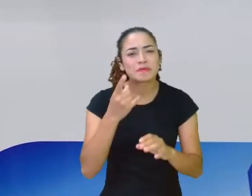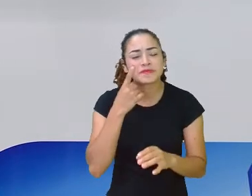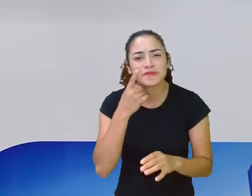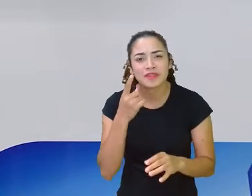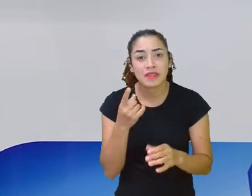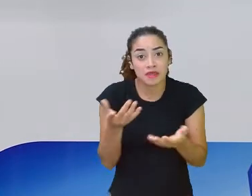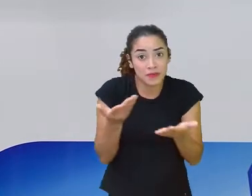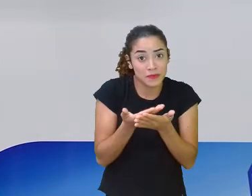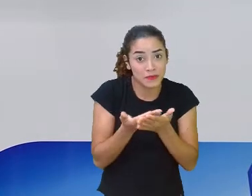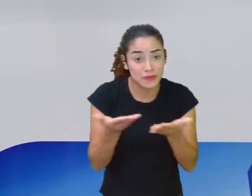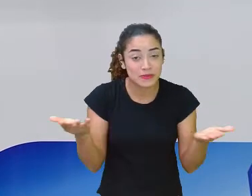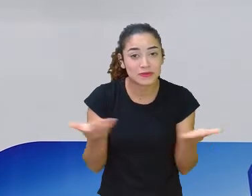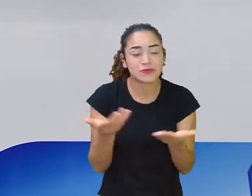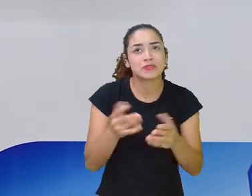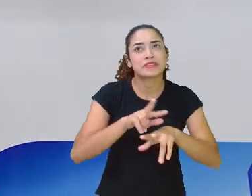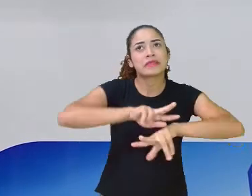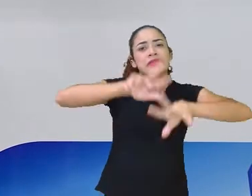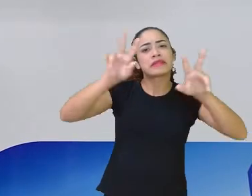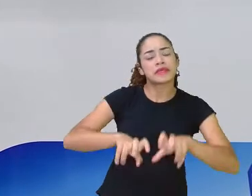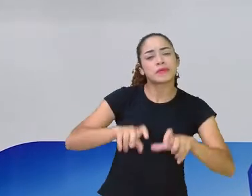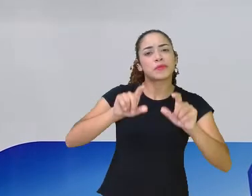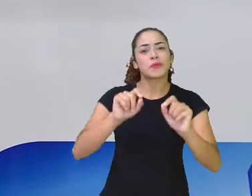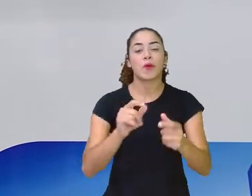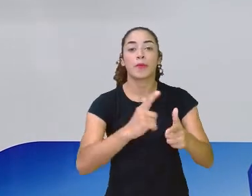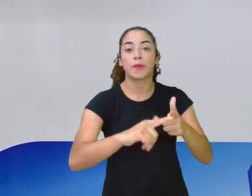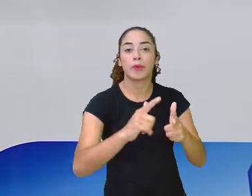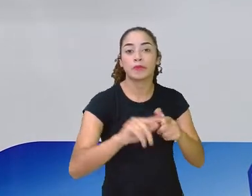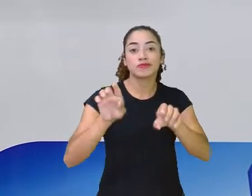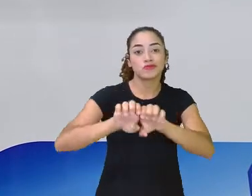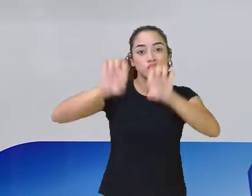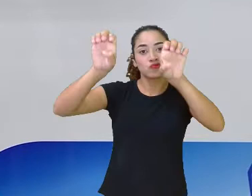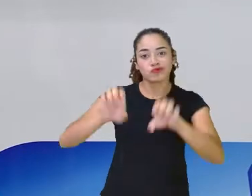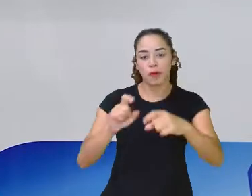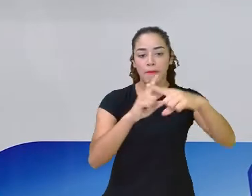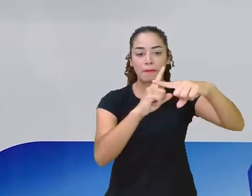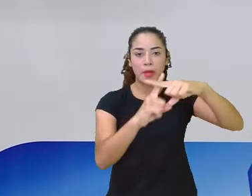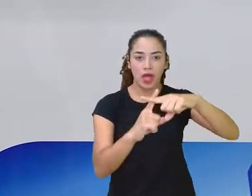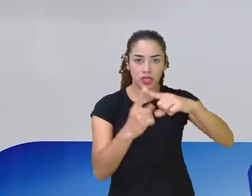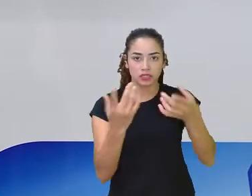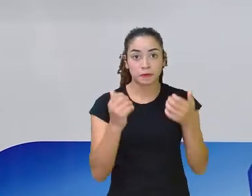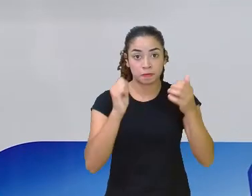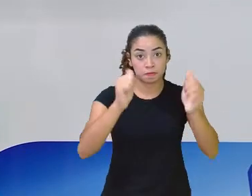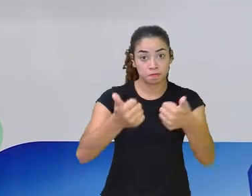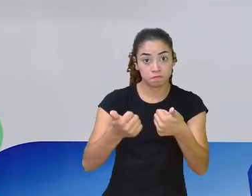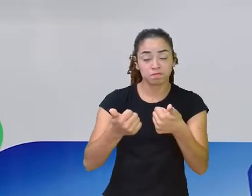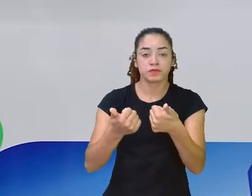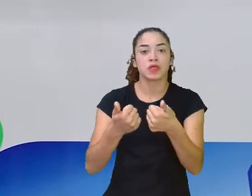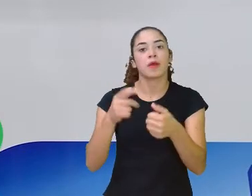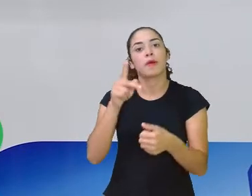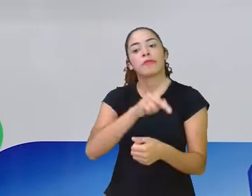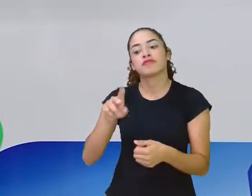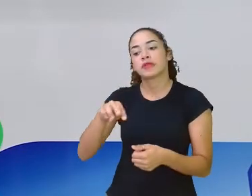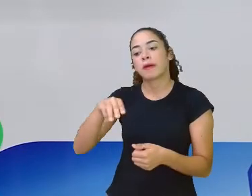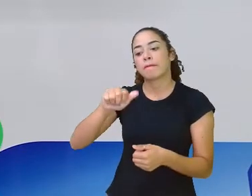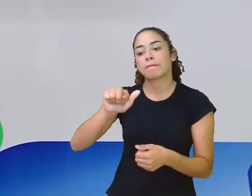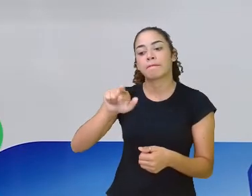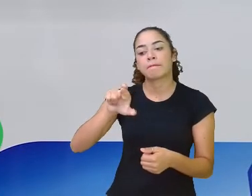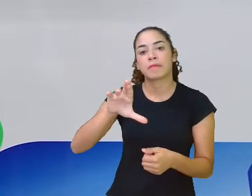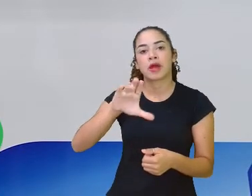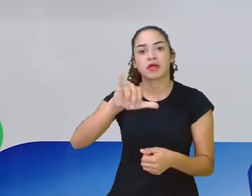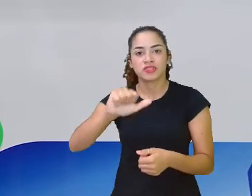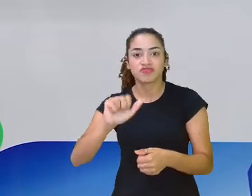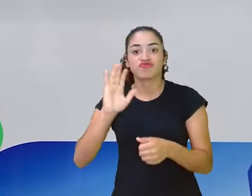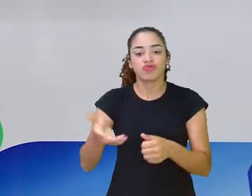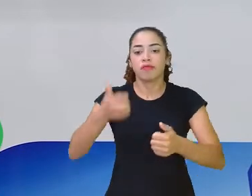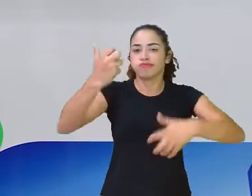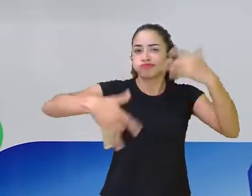nossa aula de hoje vai falar sobre problemas de estruturas aditivas. Professora Márcia já falou bastante aqui com vocês sobre esse conteúdo.